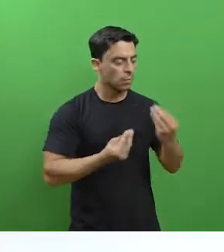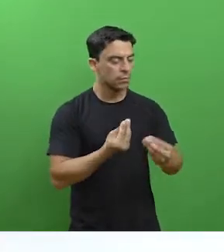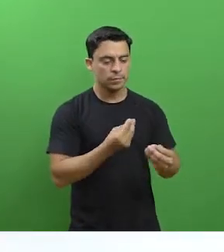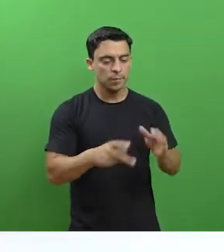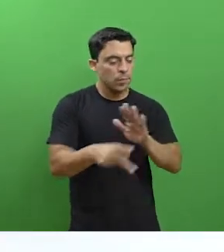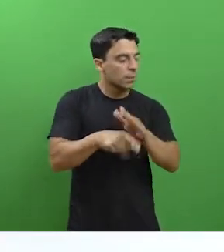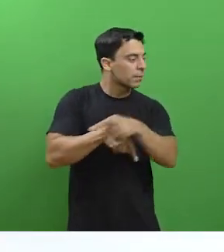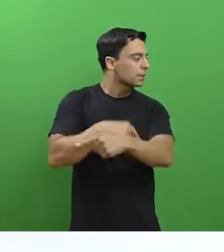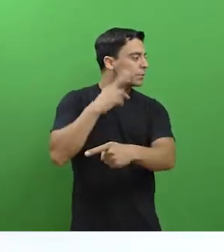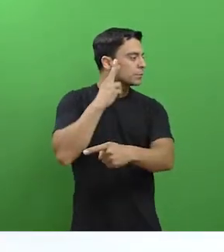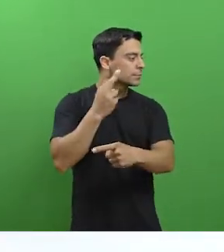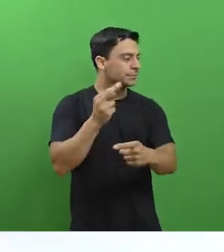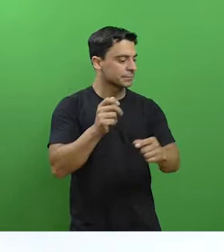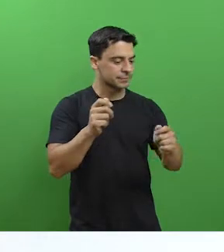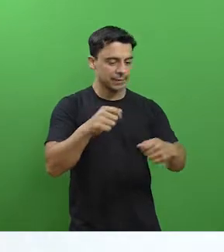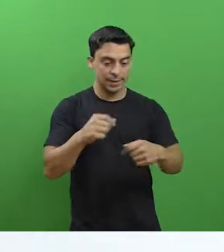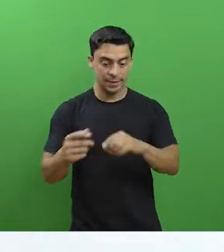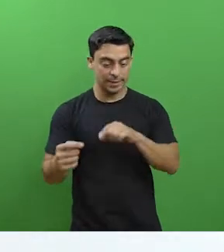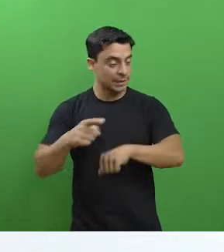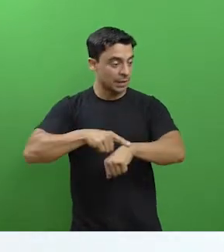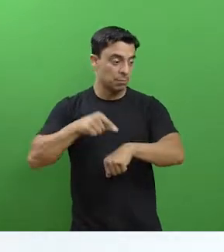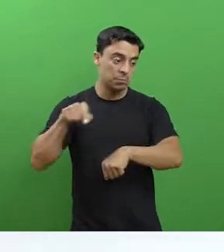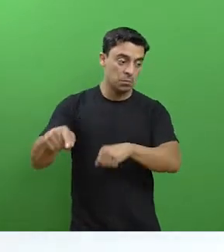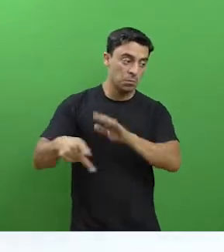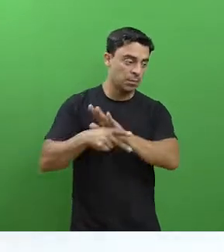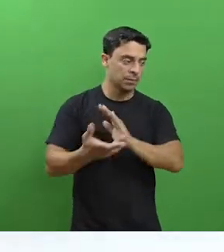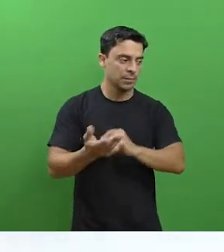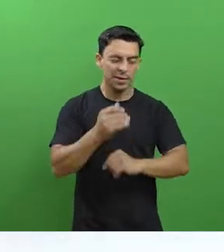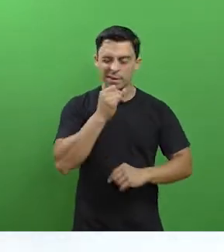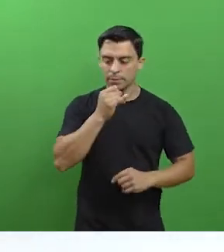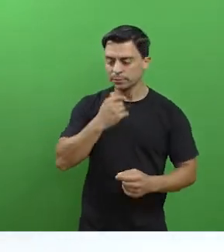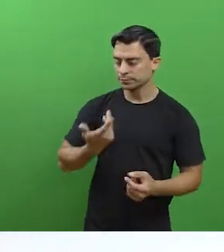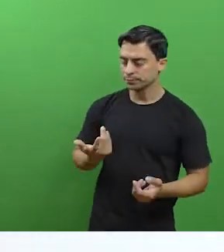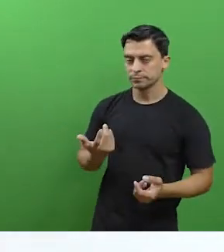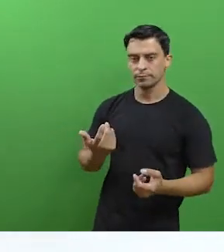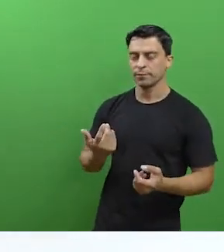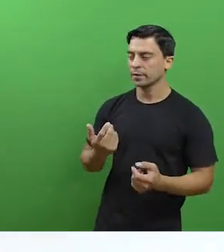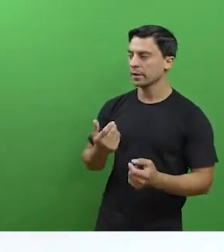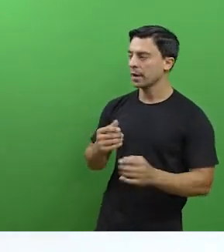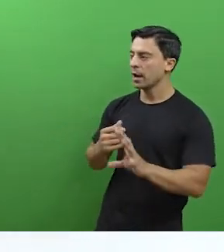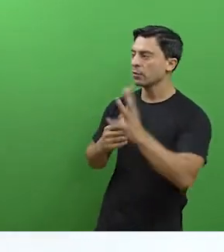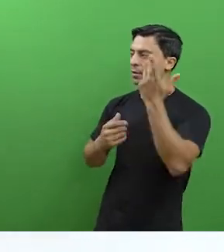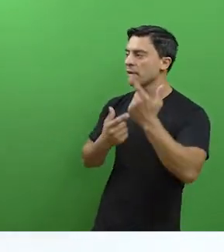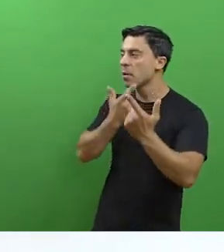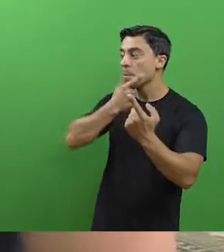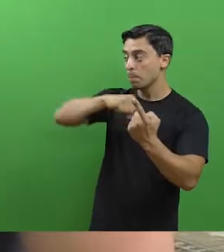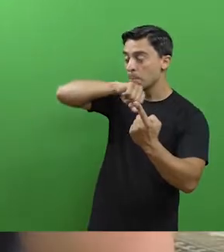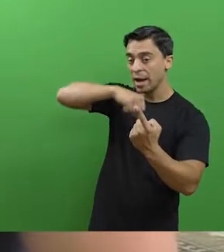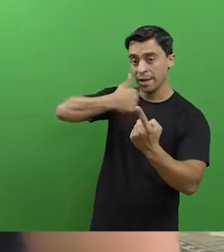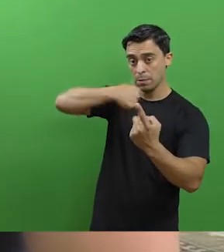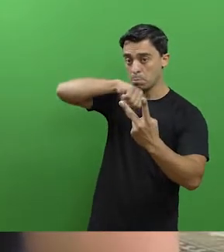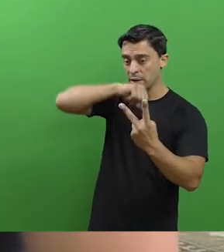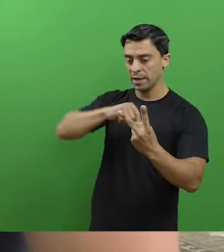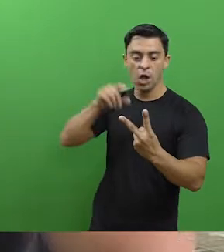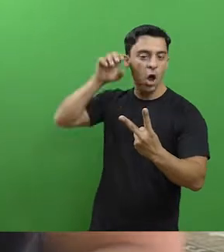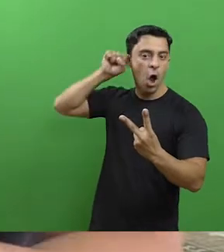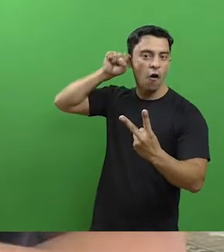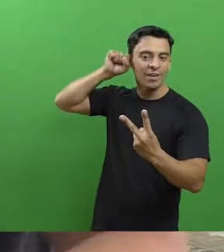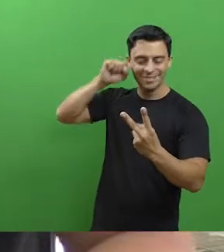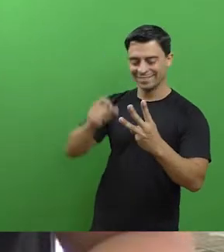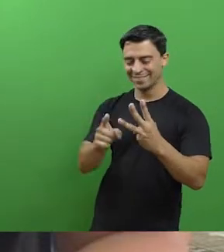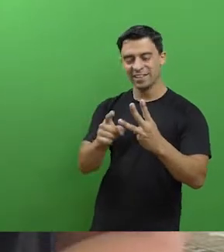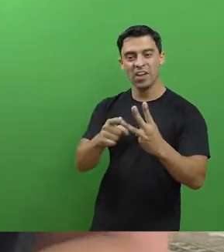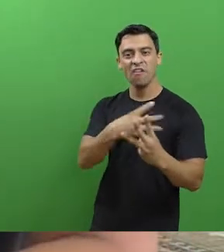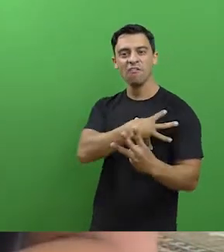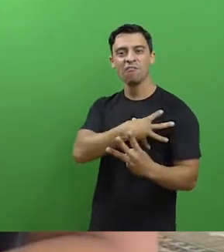Na verdade, por exemplo, o que acontece muito são pais ouvintes, né? Pai e mãe ouvinte e que tem um filho surdo. Essa